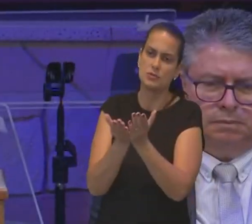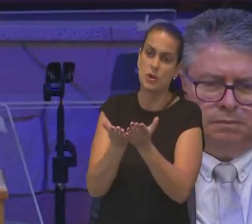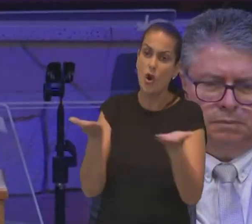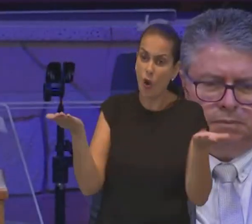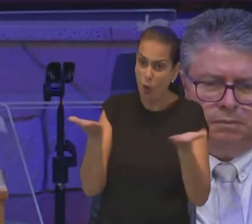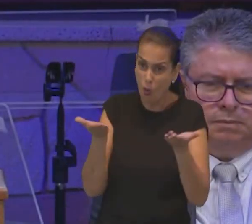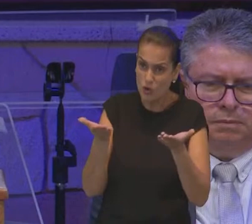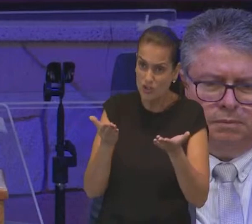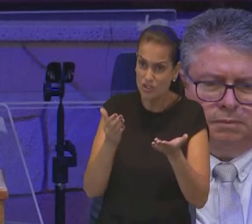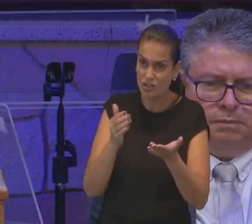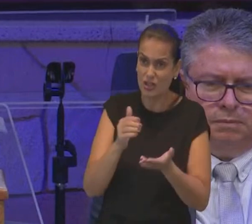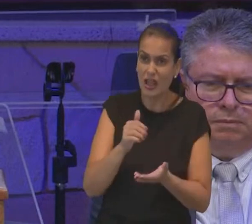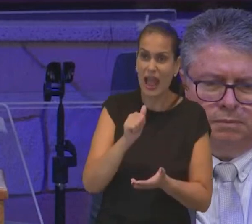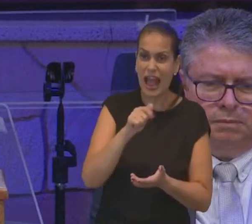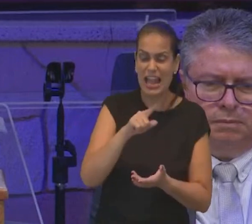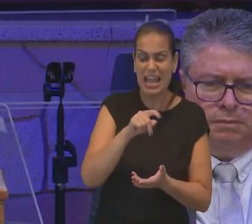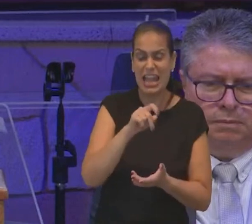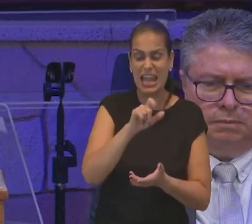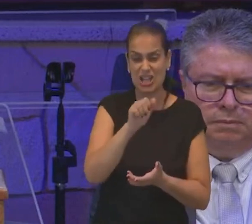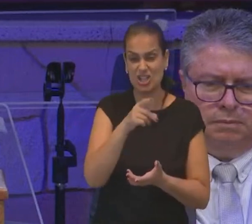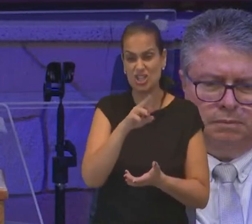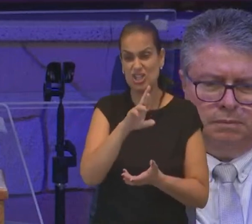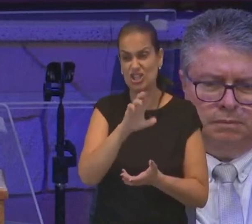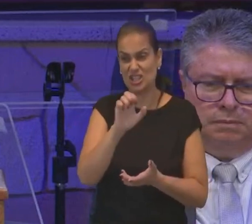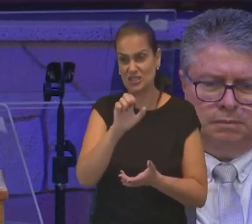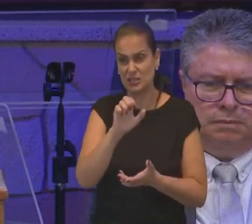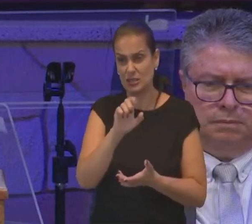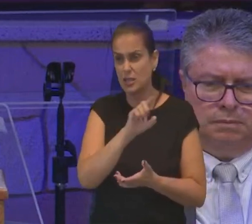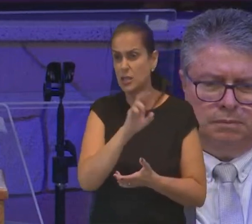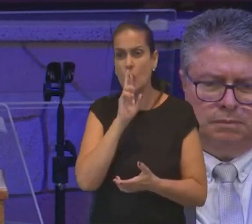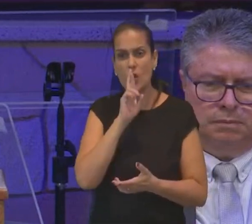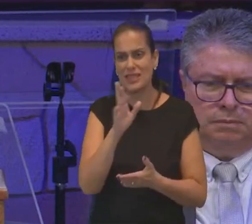hoje, Alexandre não responde mais nenhum processo.